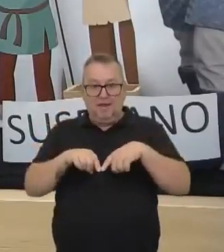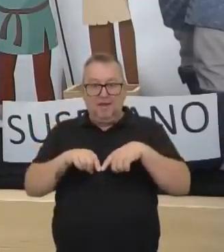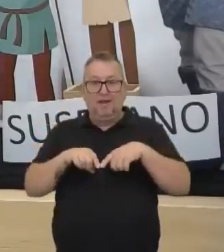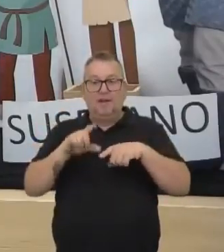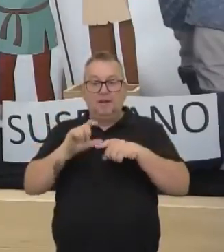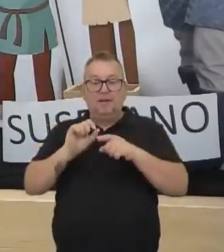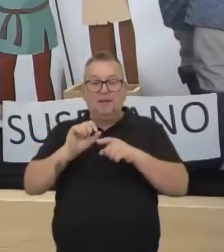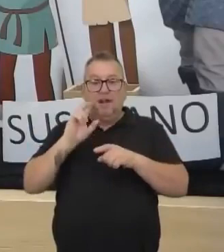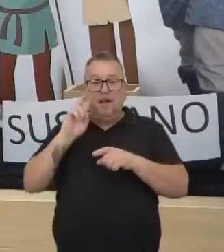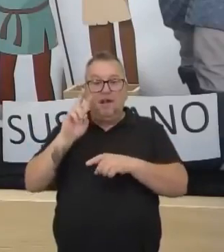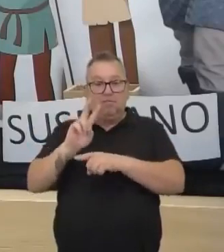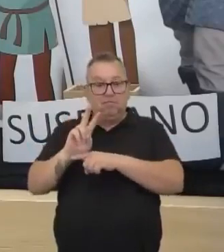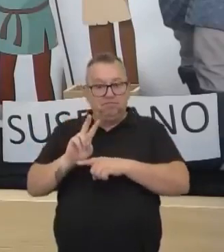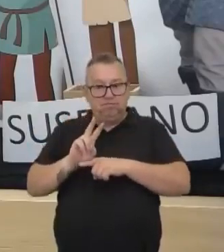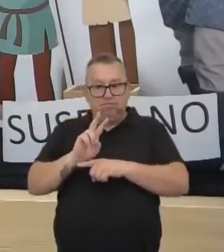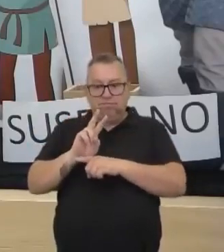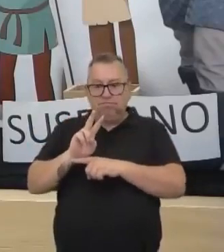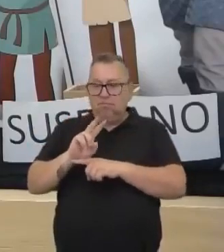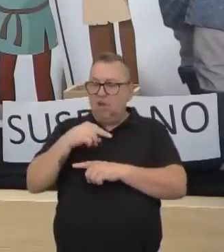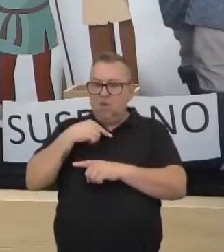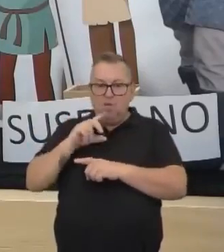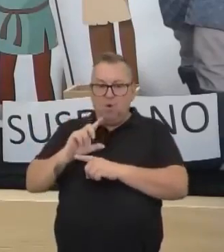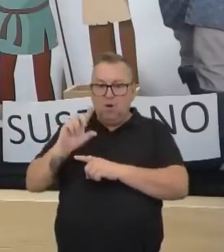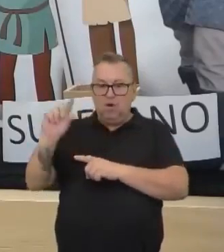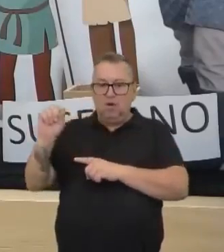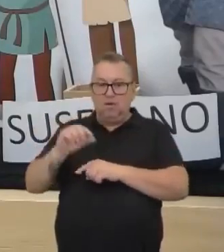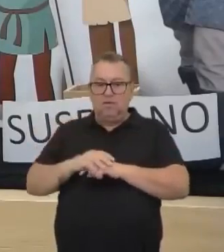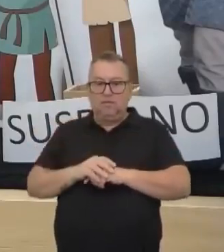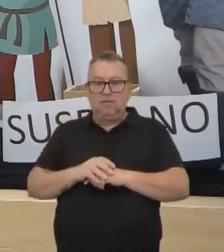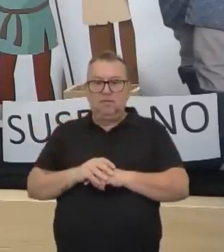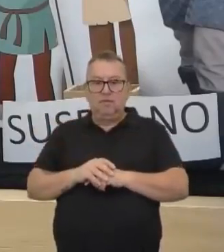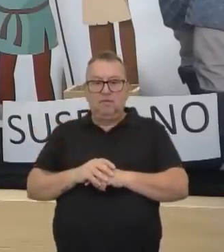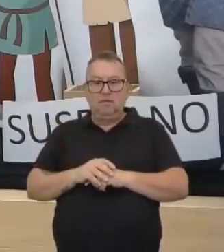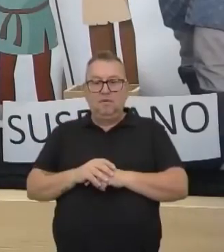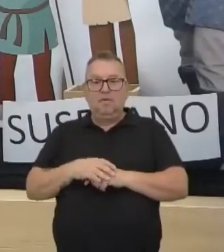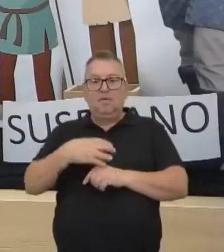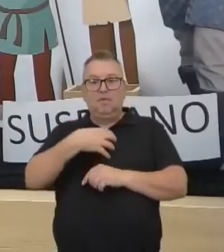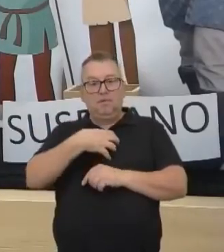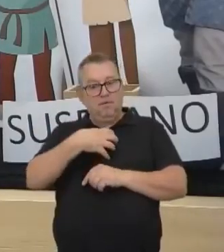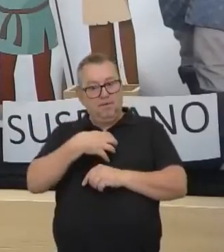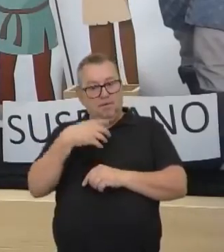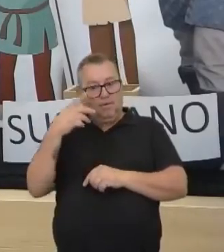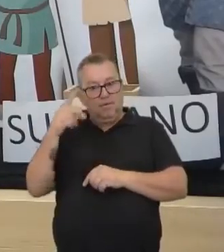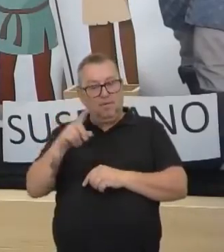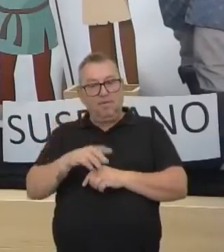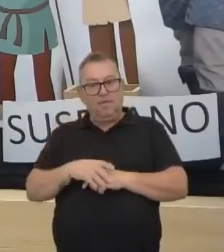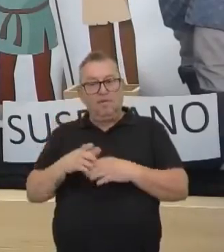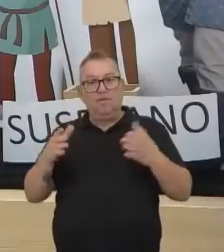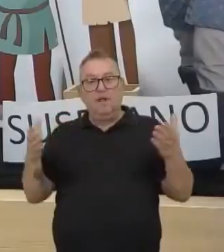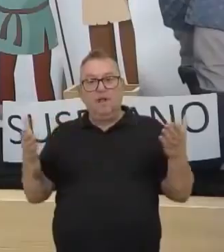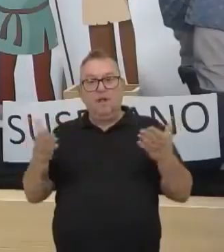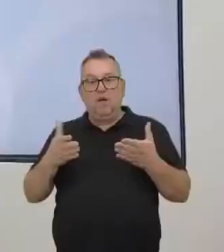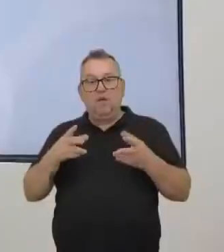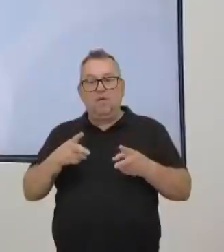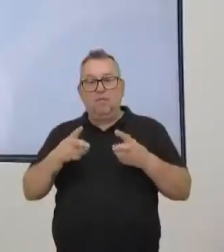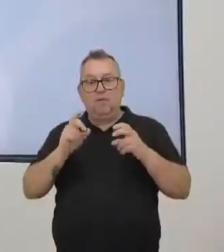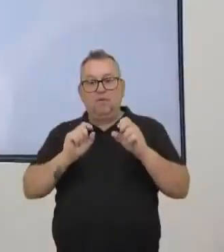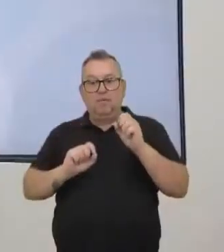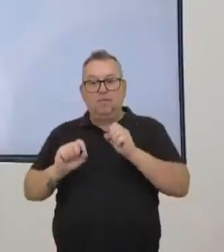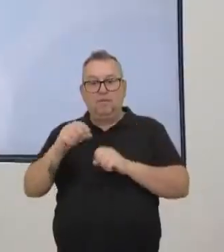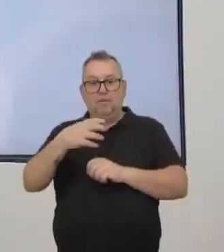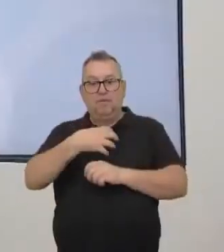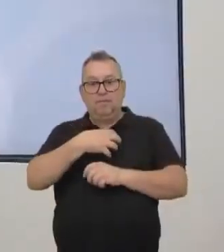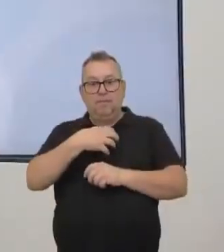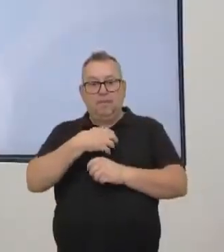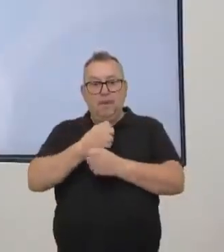a essa terra, ele não pode sair daqui, está bem? Então, essa é a condição de servos. Agora, vamos perceber aqui a condição